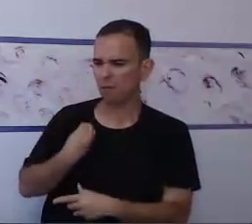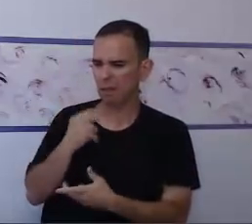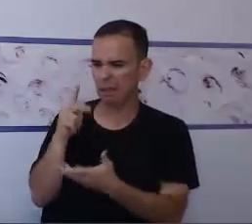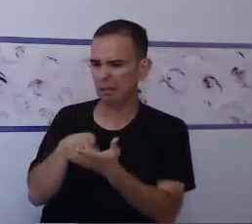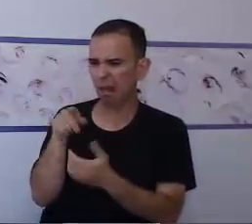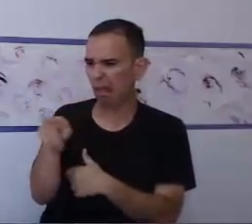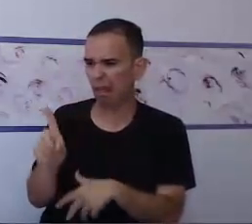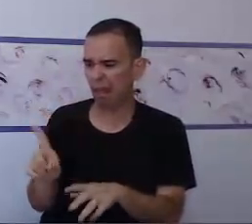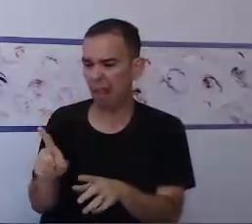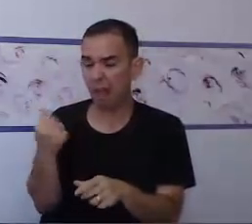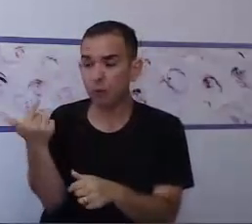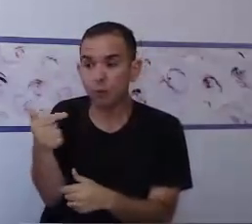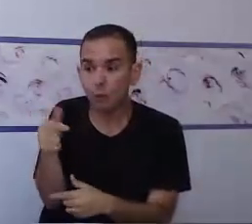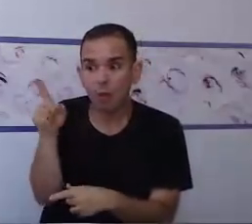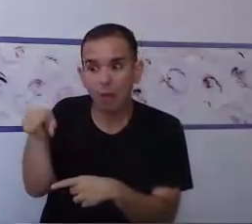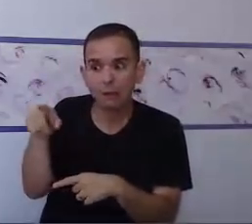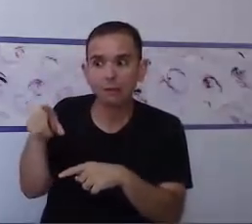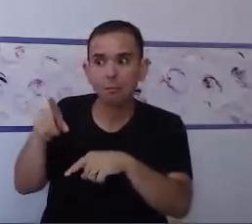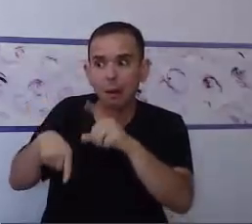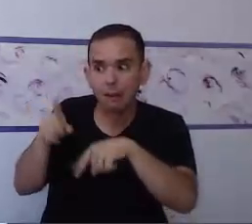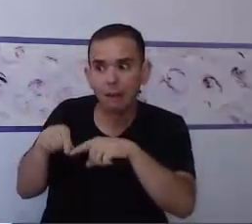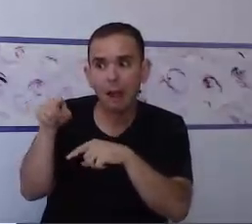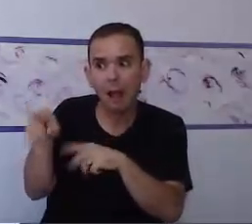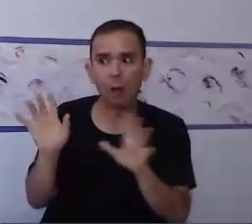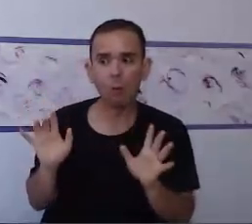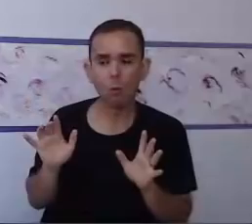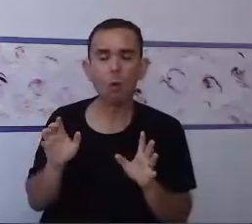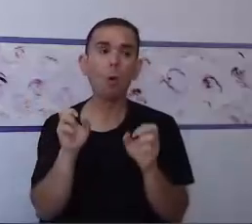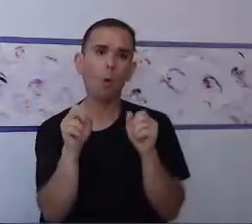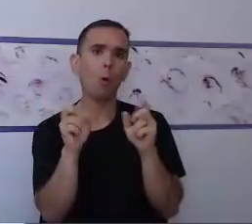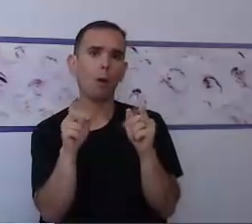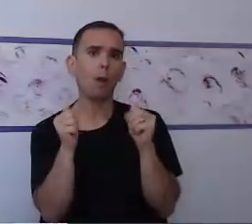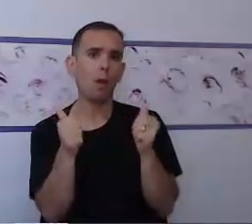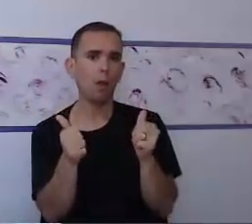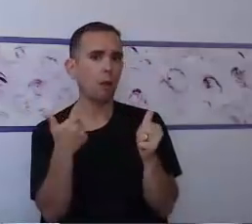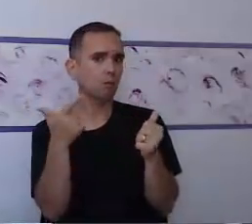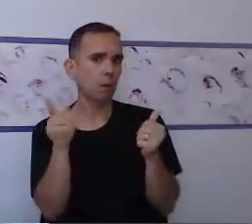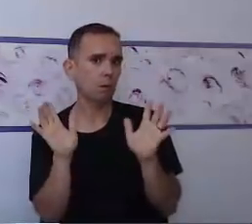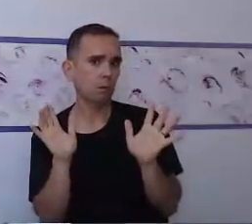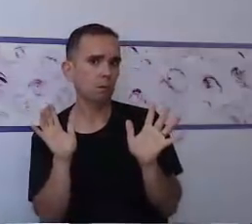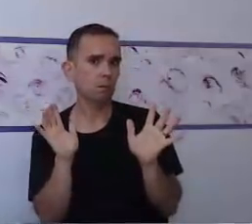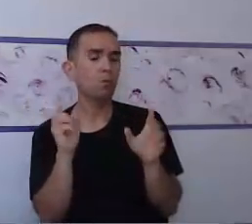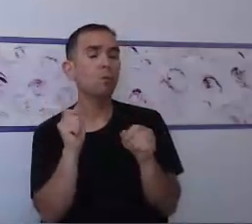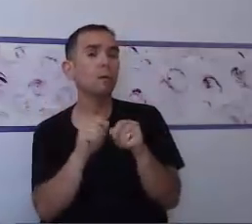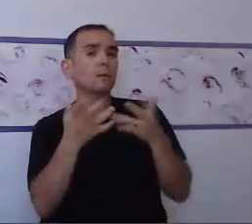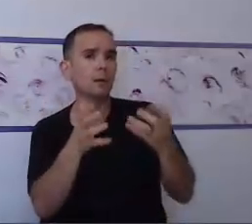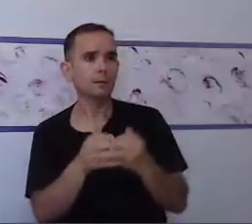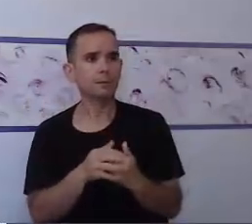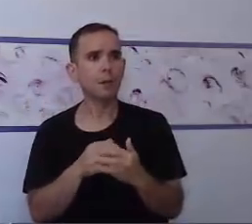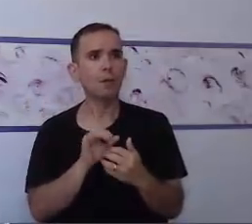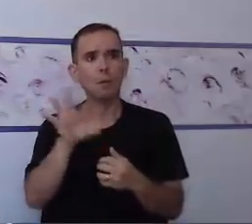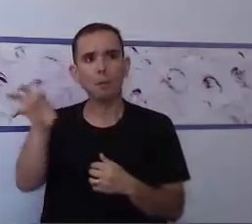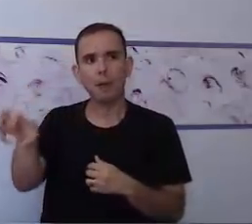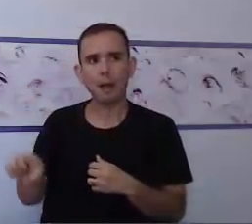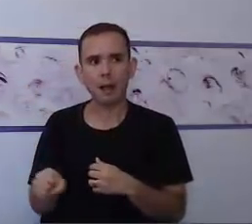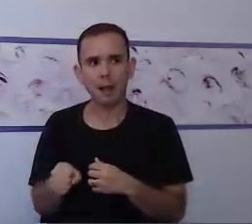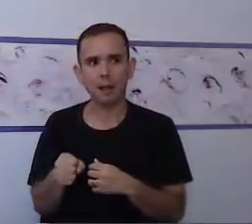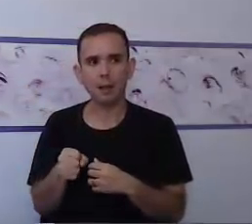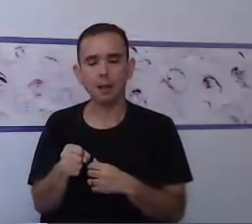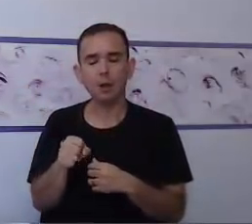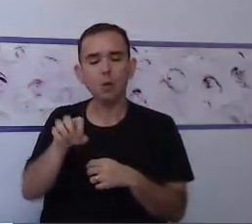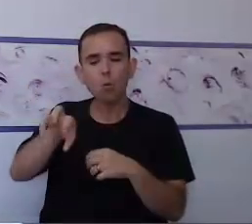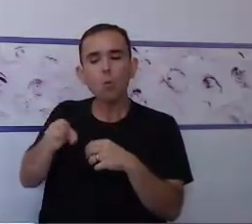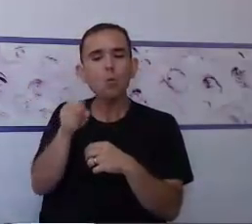aluno. Eu não tenho esse cabo flexível. Ok, eu não tenho esse cabo flexível. O que eu vou fazer? Eu vou pegar um cabo de uma colher